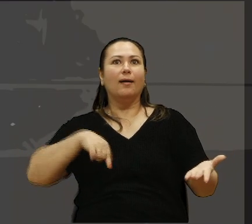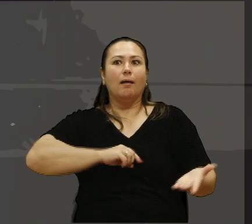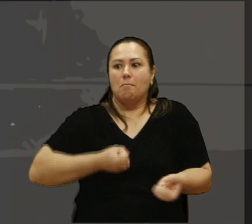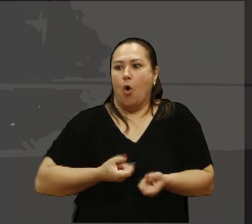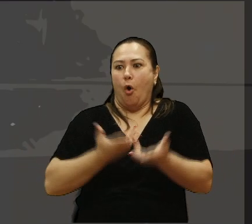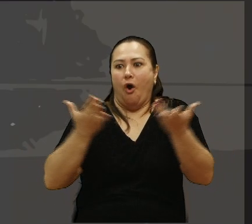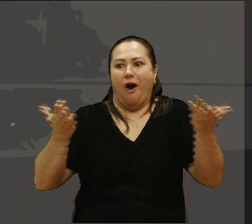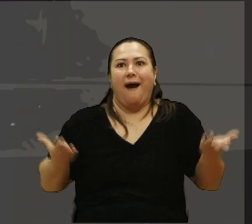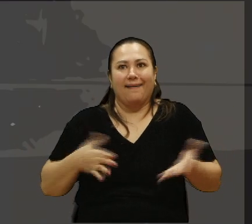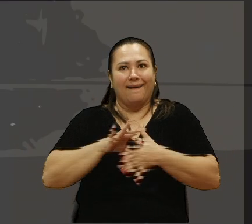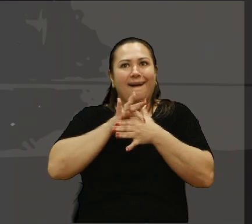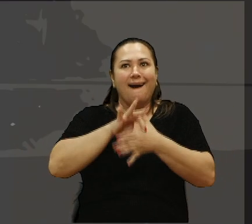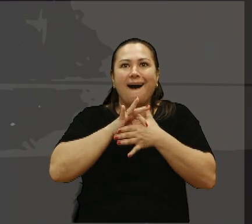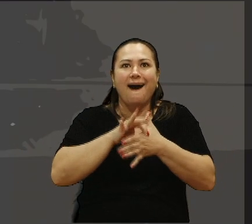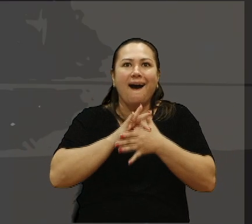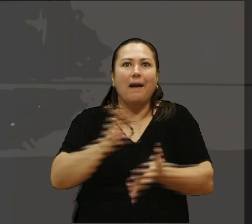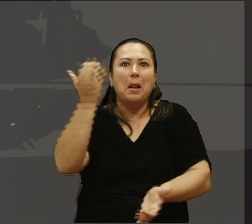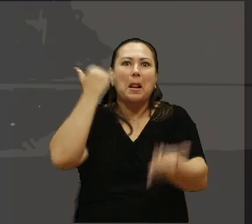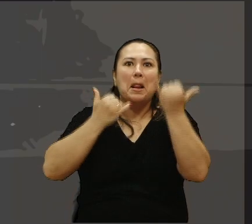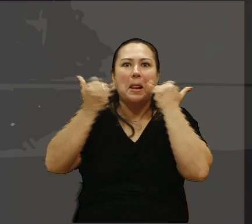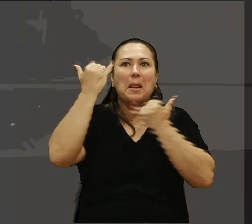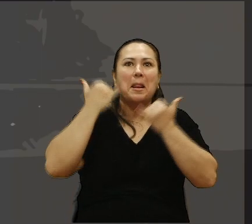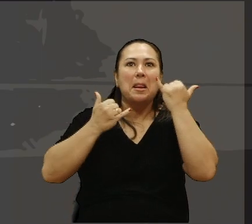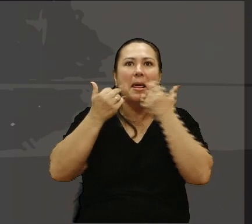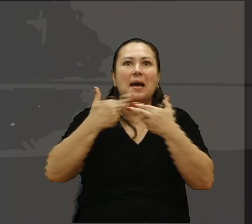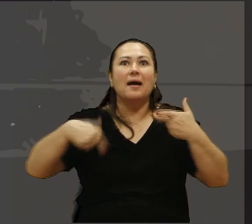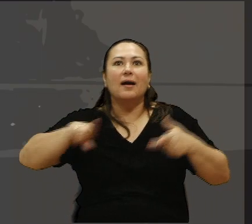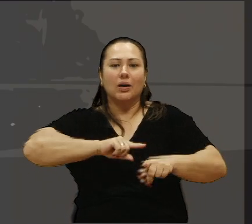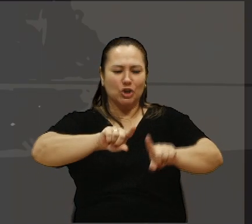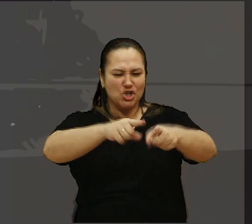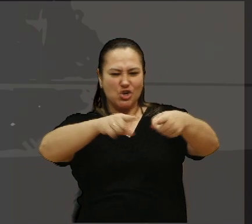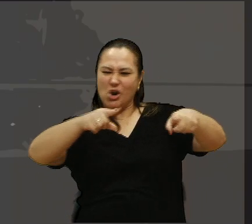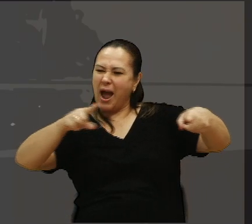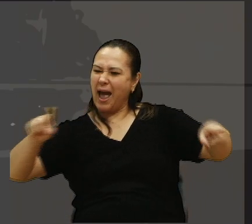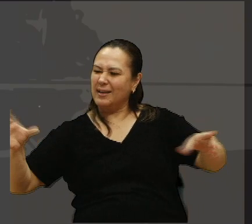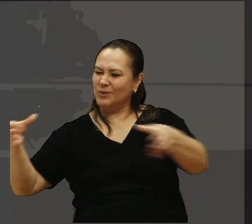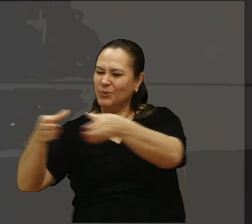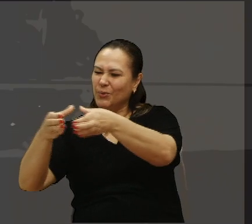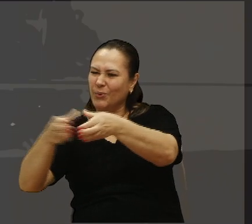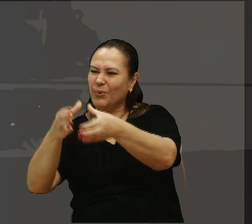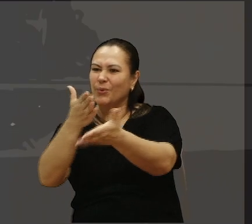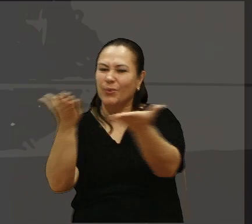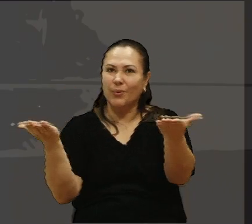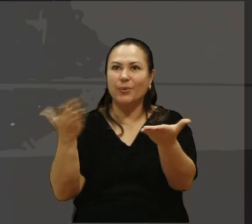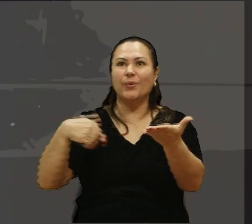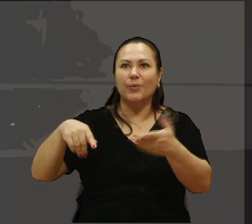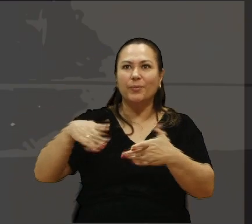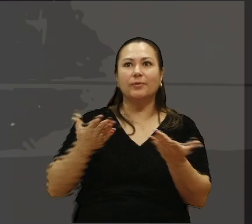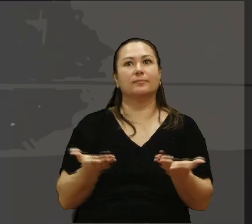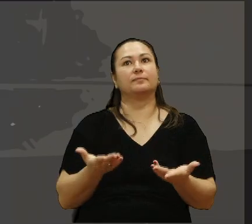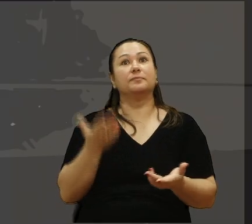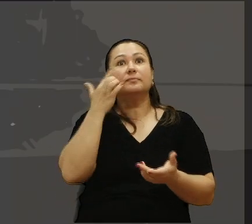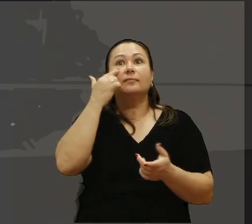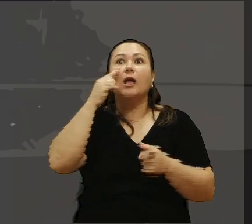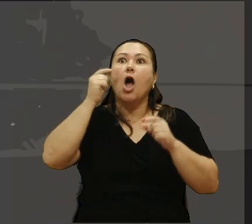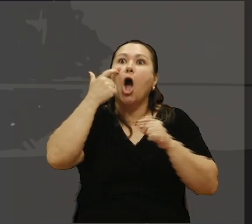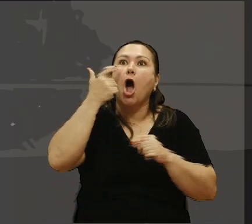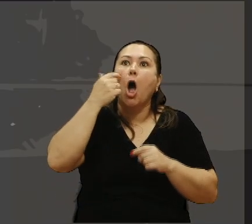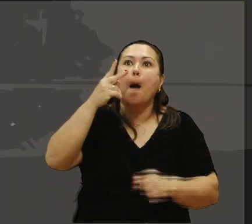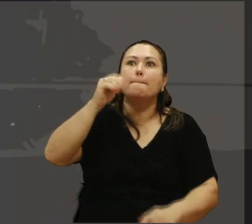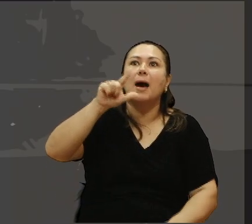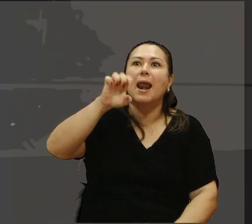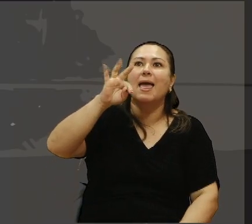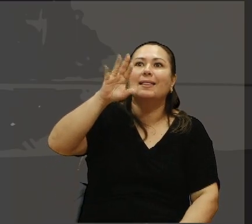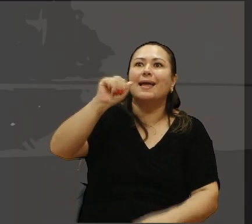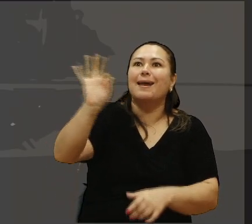Jusemar. Pessoal ouvindo o Grupo Carqueja, fazendo um churrasco. Pode passar. Olha aí, ó, paleta sem